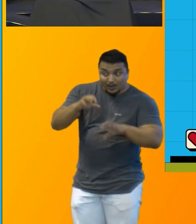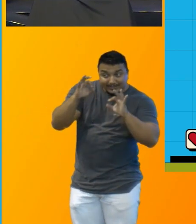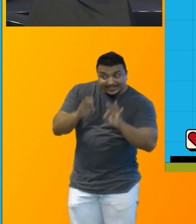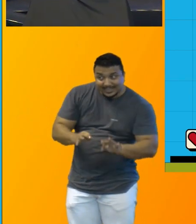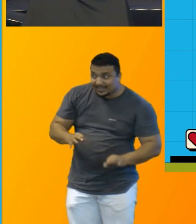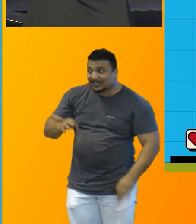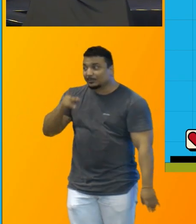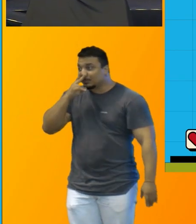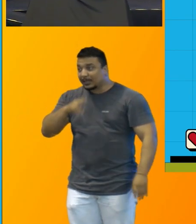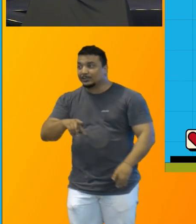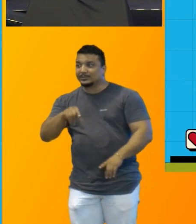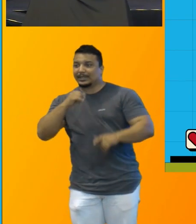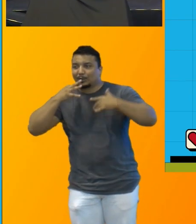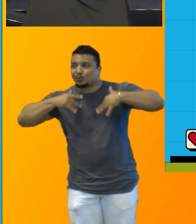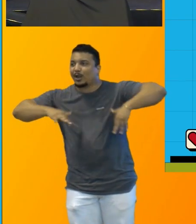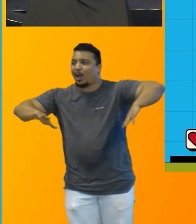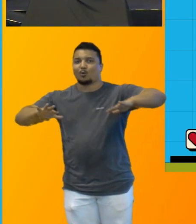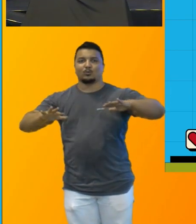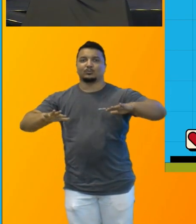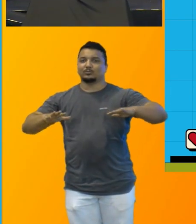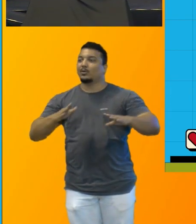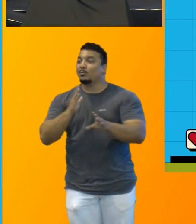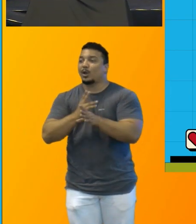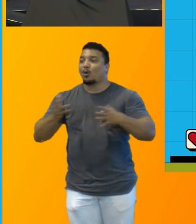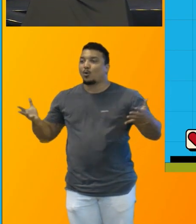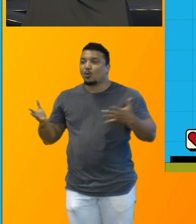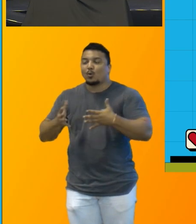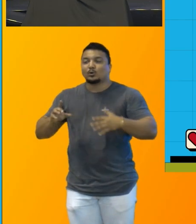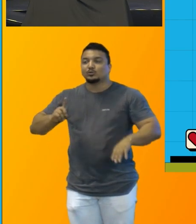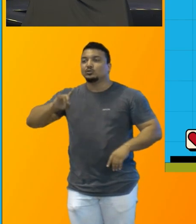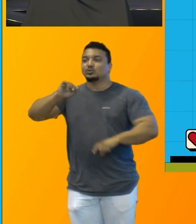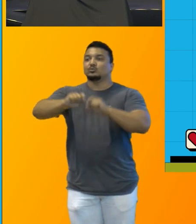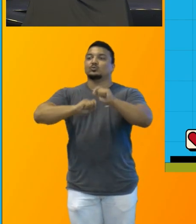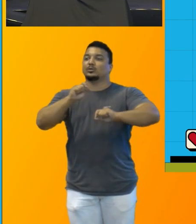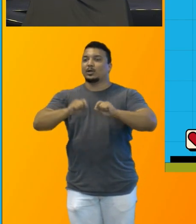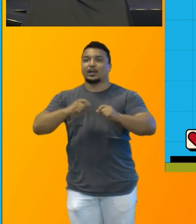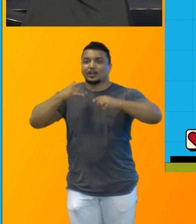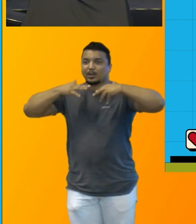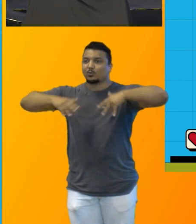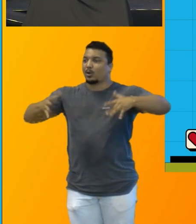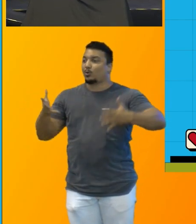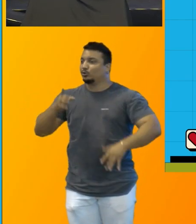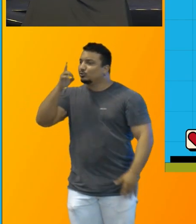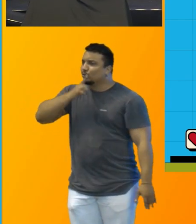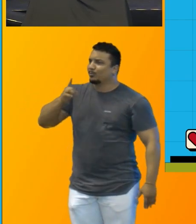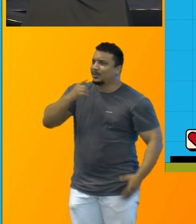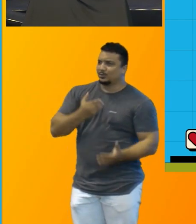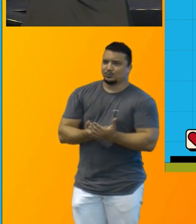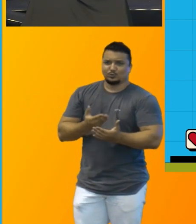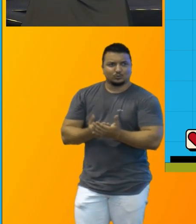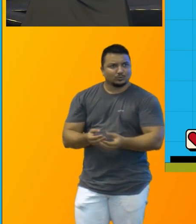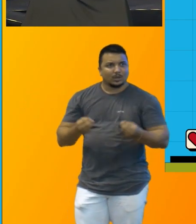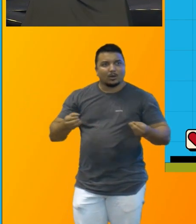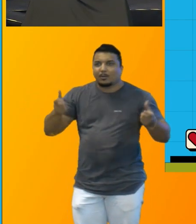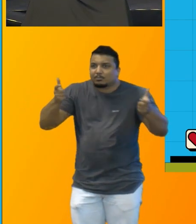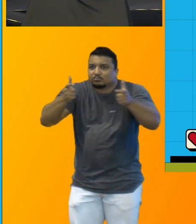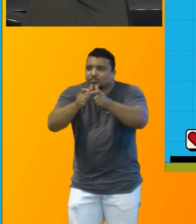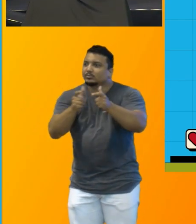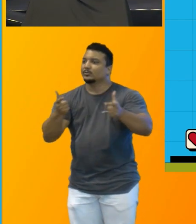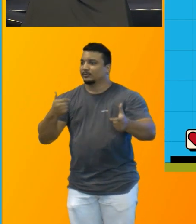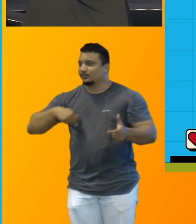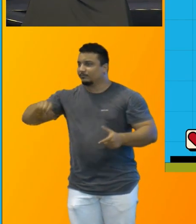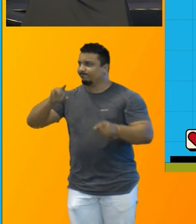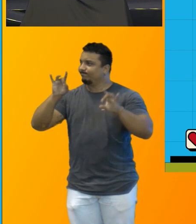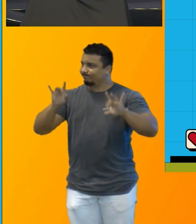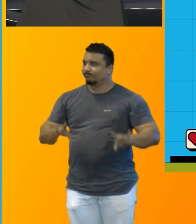uma seleção natural. O dia de hoje é uma seleção natural. Então, para todos vocês que estão aqui acompanhando,